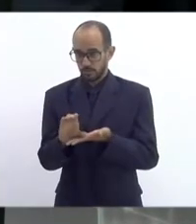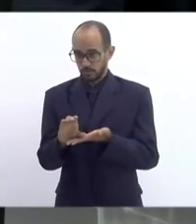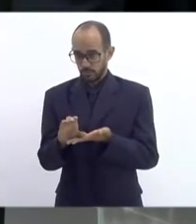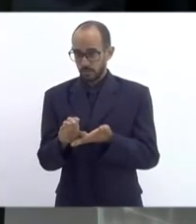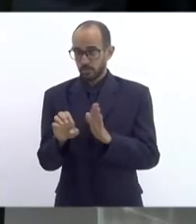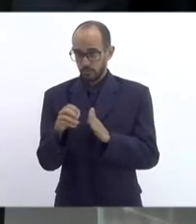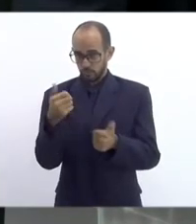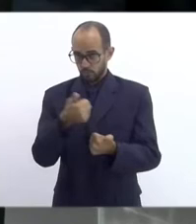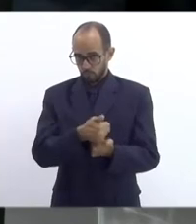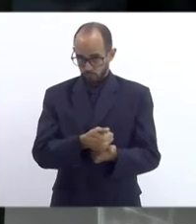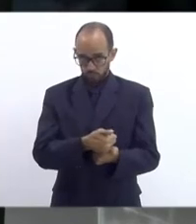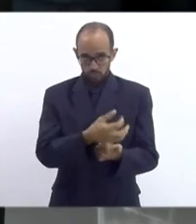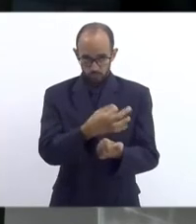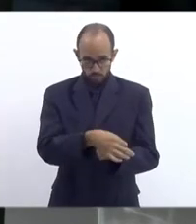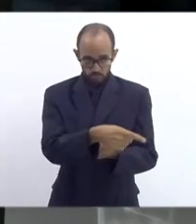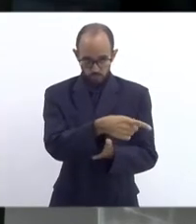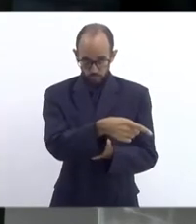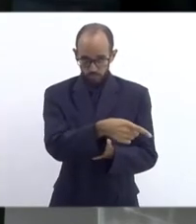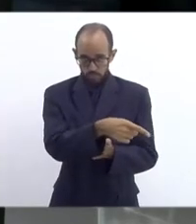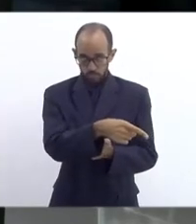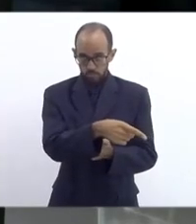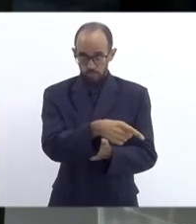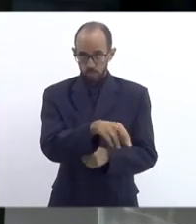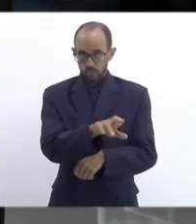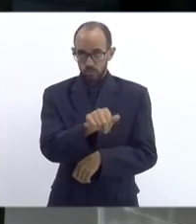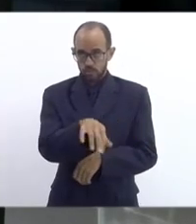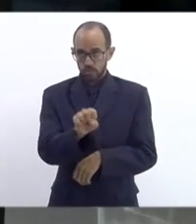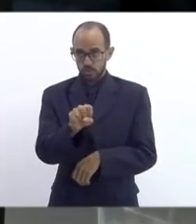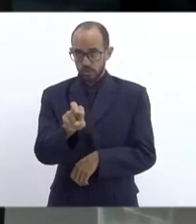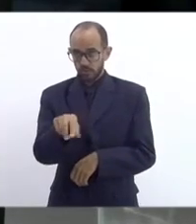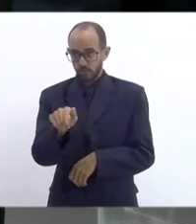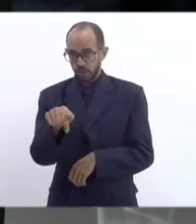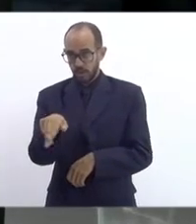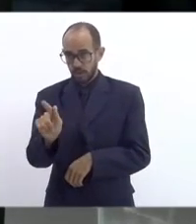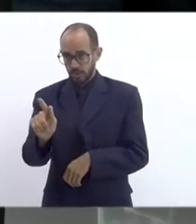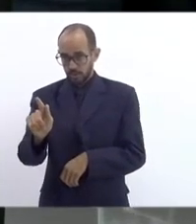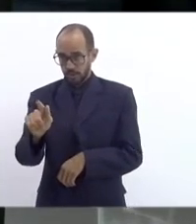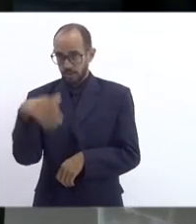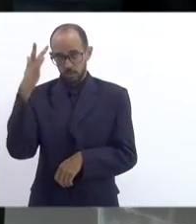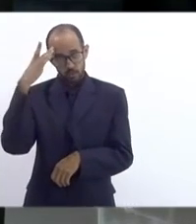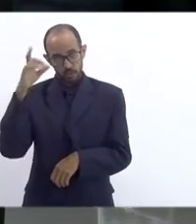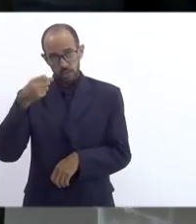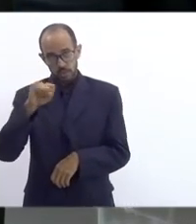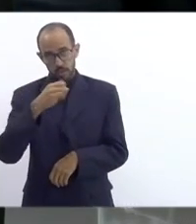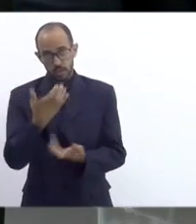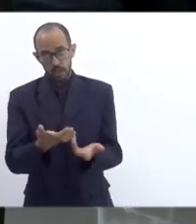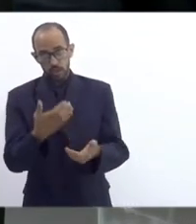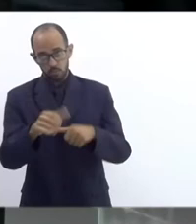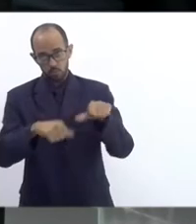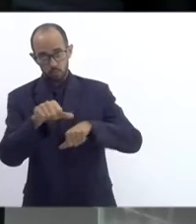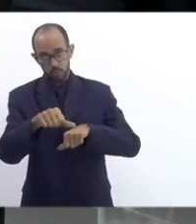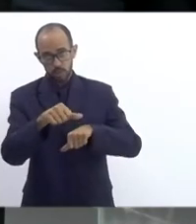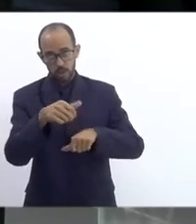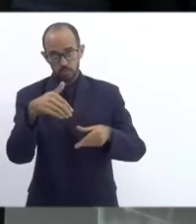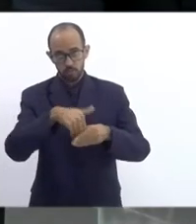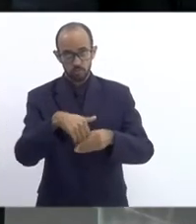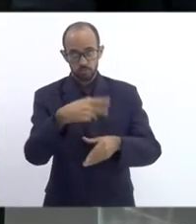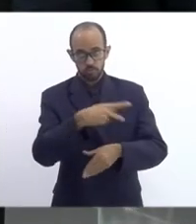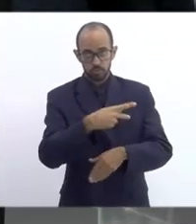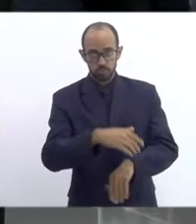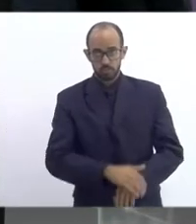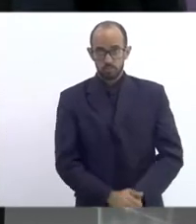substitutivo. Isso. Mas é o Rosenberg, não sei se o deputado Rosenberg quer mudar o parecer dele. Senão estou falando do voto